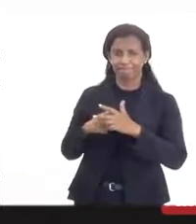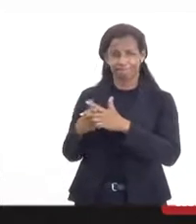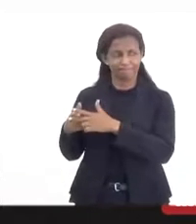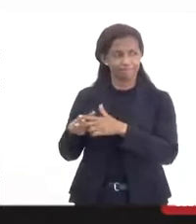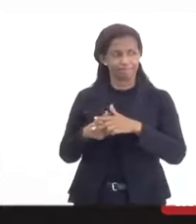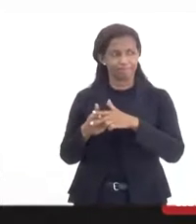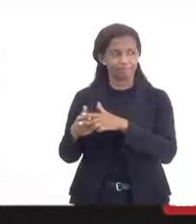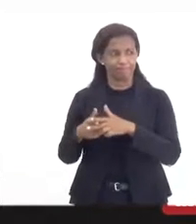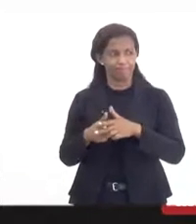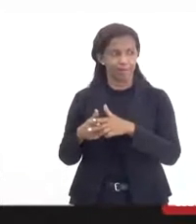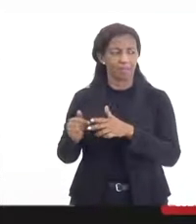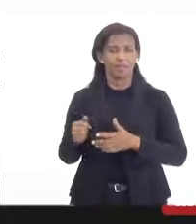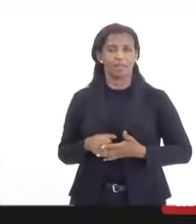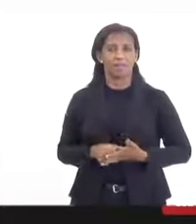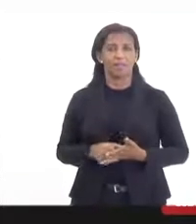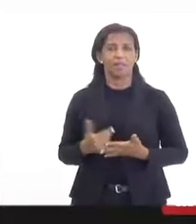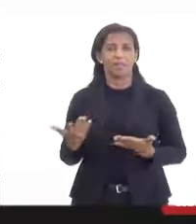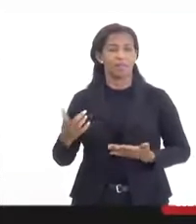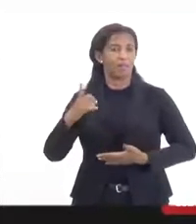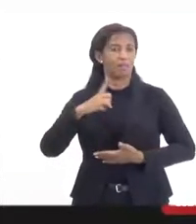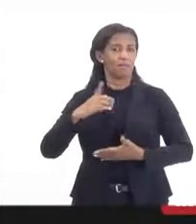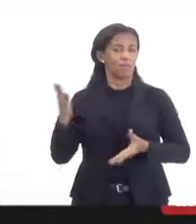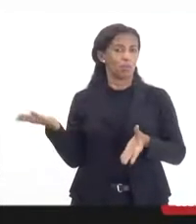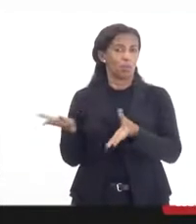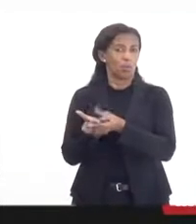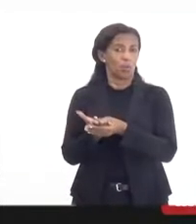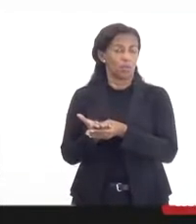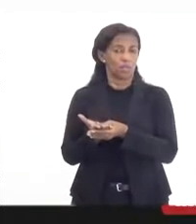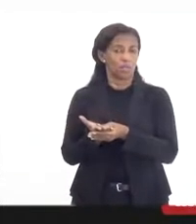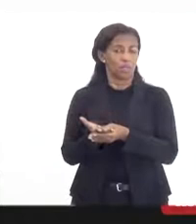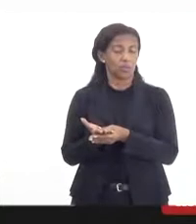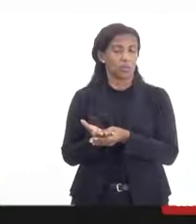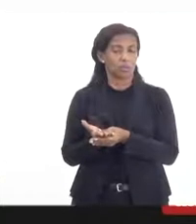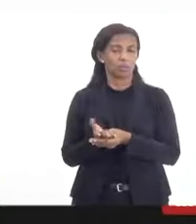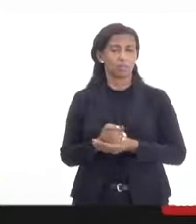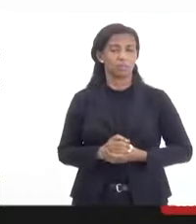para, evidentemente, ter um processo bastante